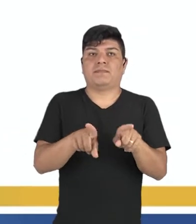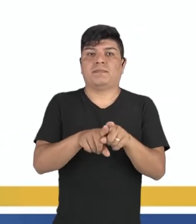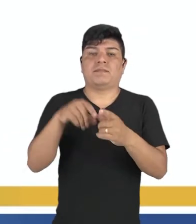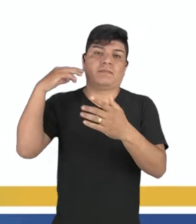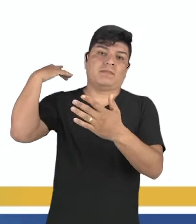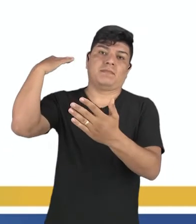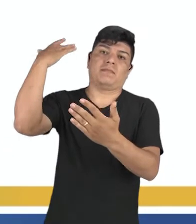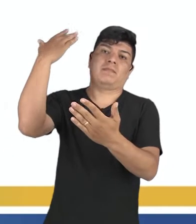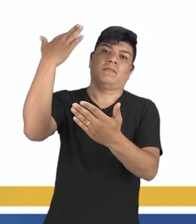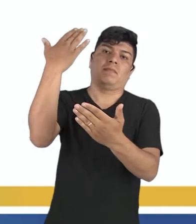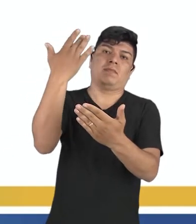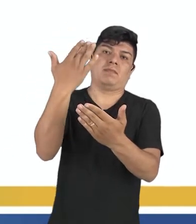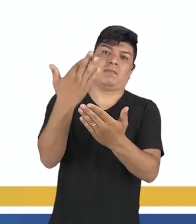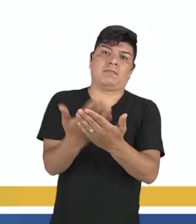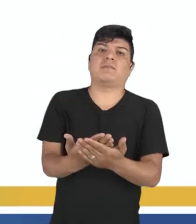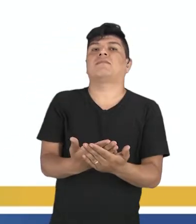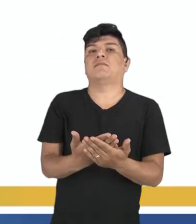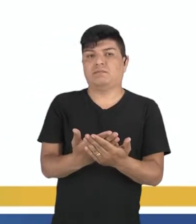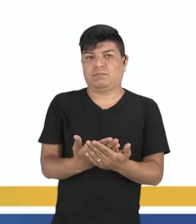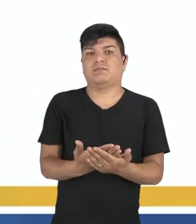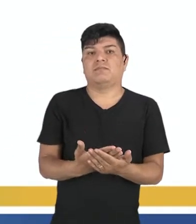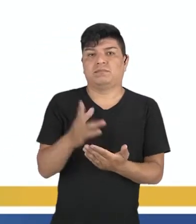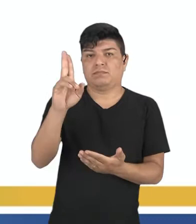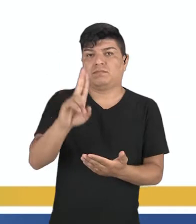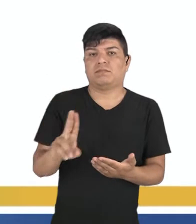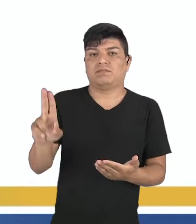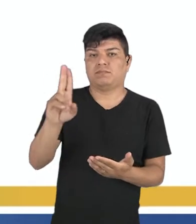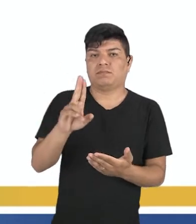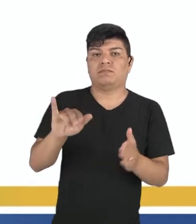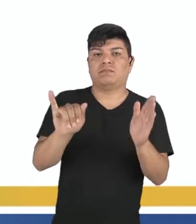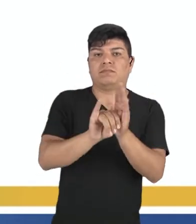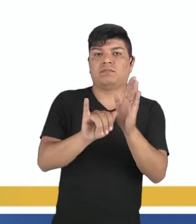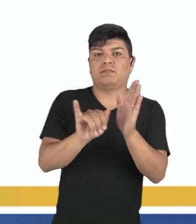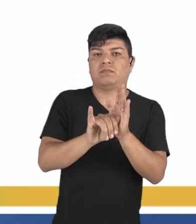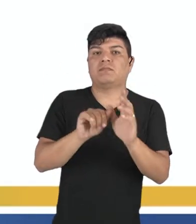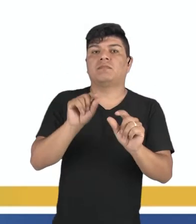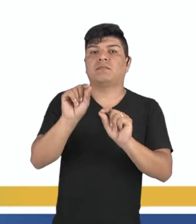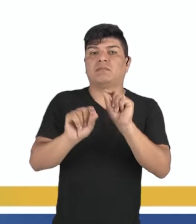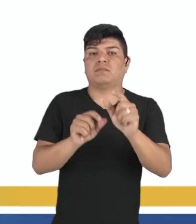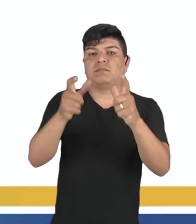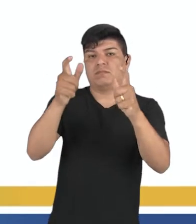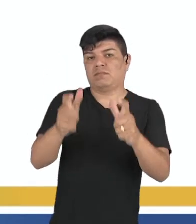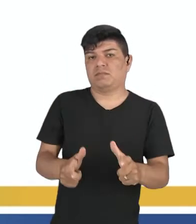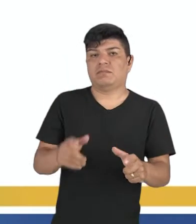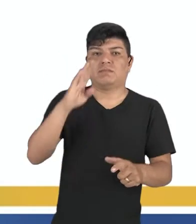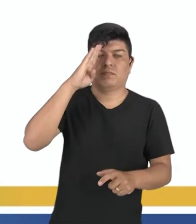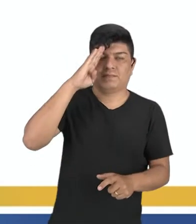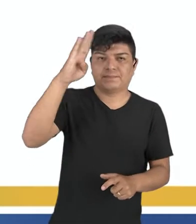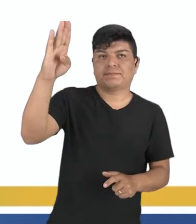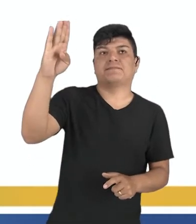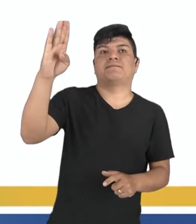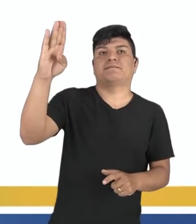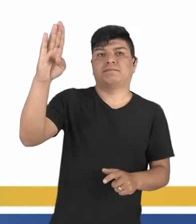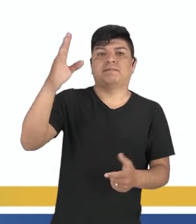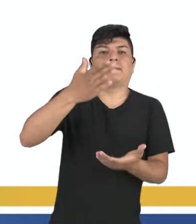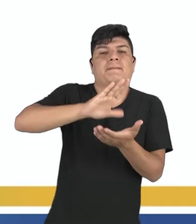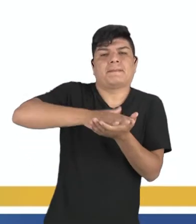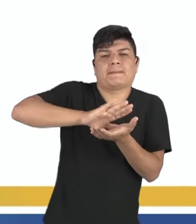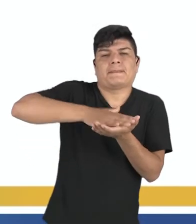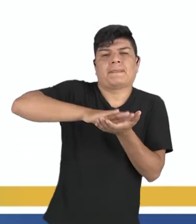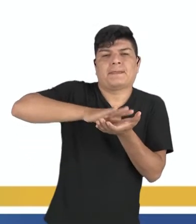dias atuais, esses são elementos que remetem à identidade musical local, principalmente no